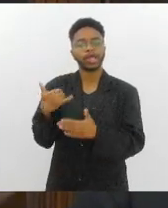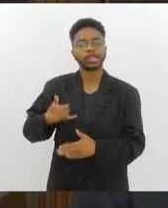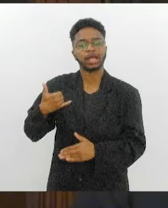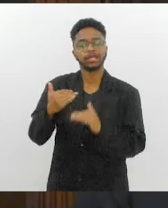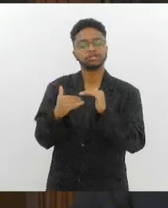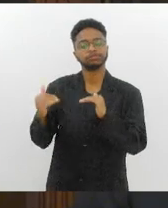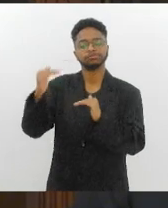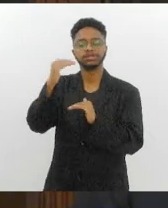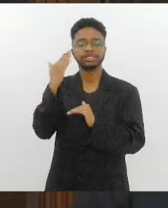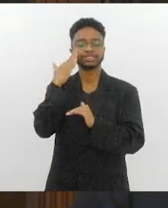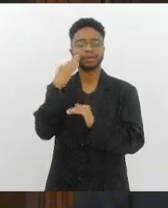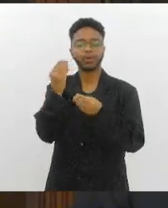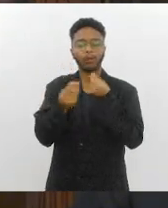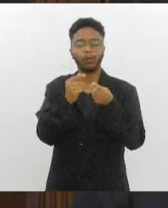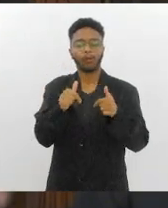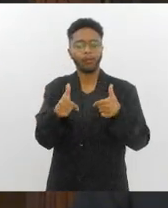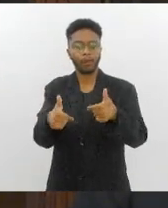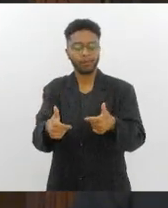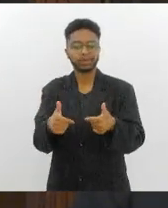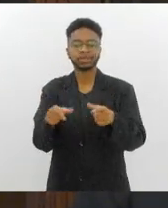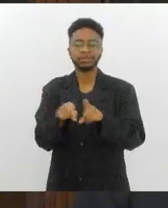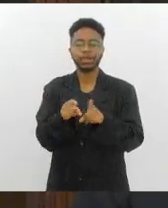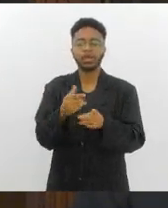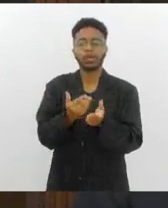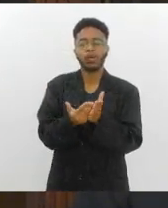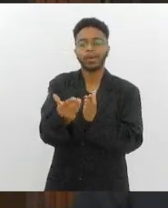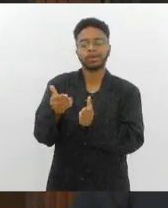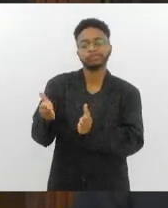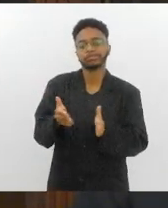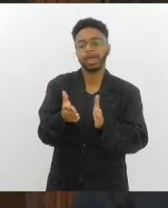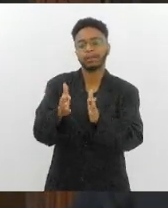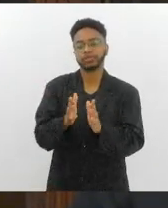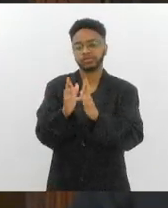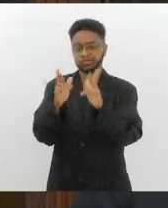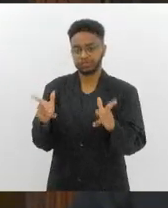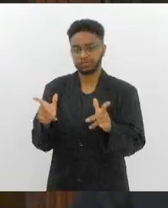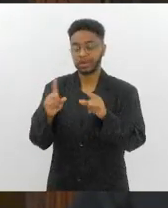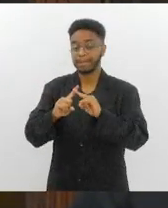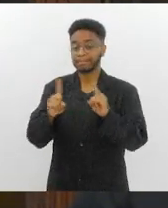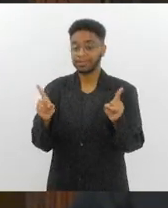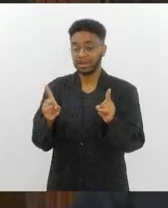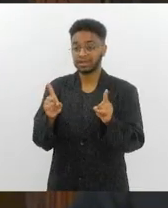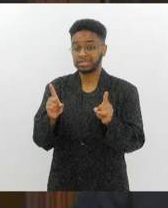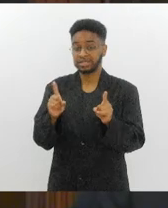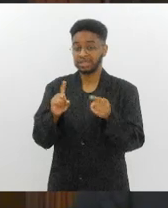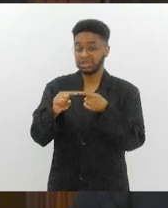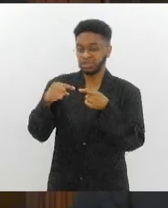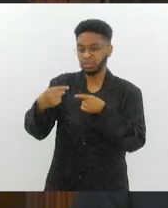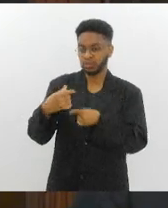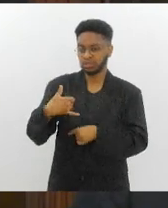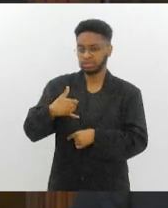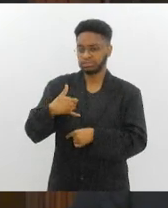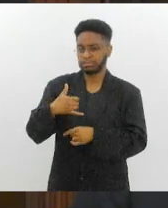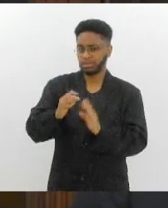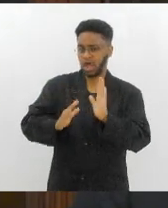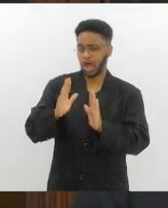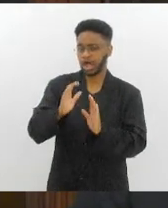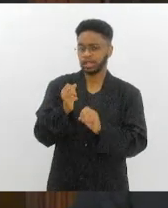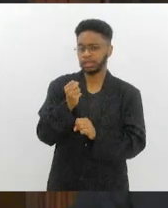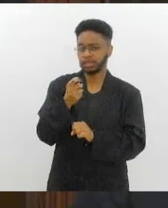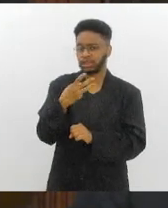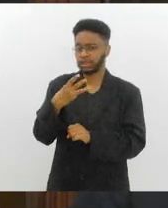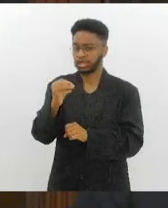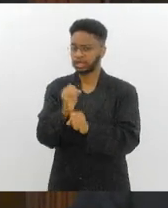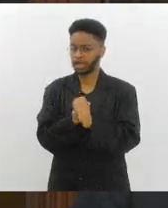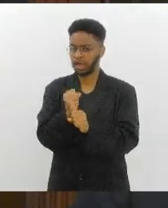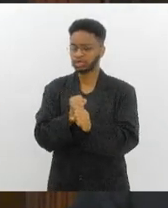sabe o que faz, começa a caminhar de uma outra maneira. Mas quando faz 30, está pleno de maturidade,